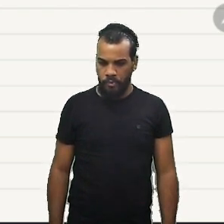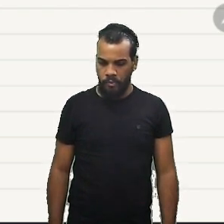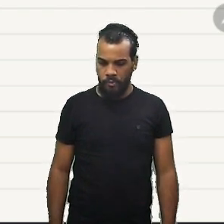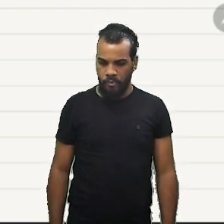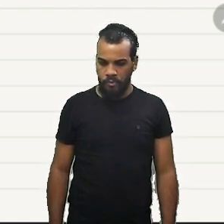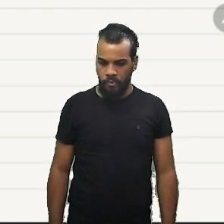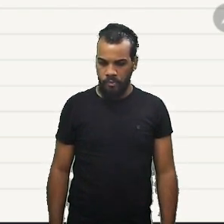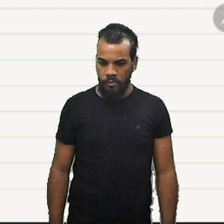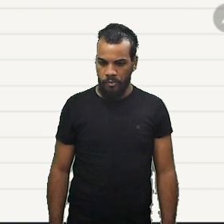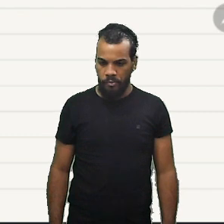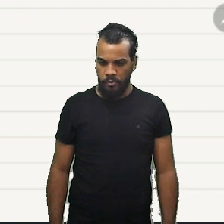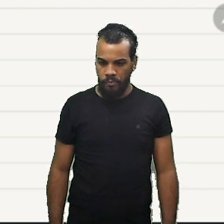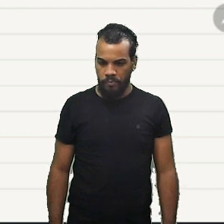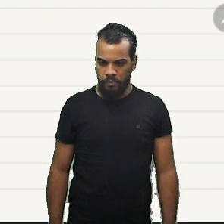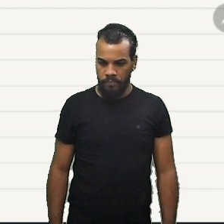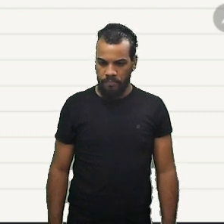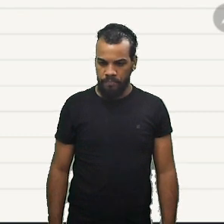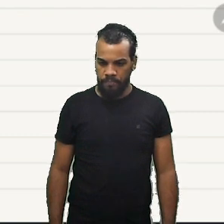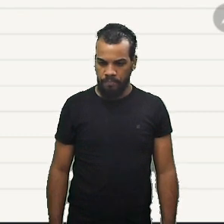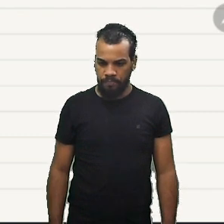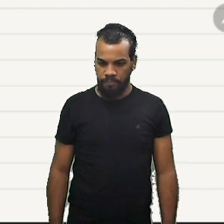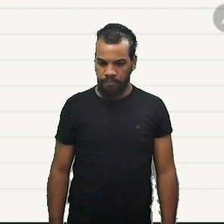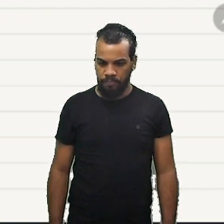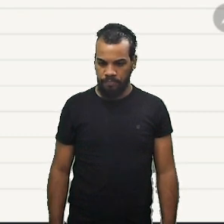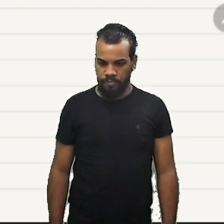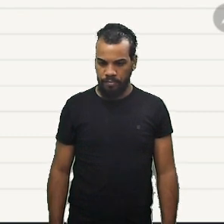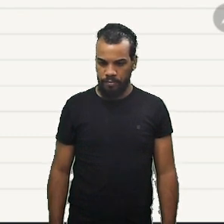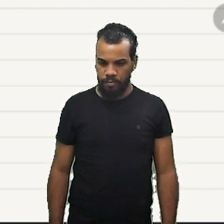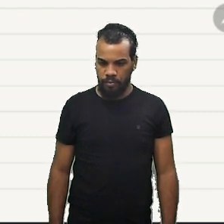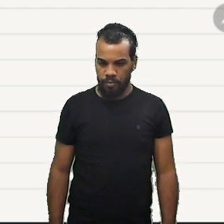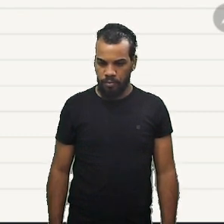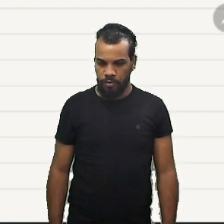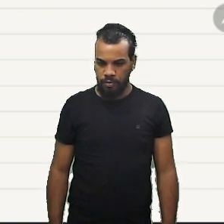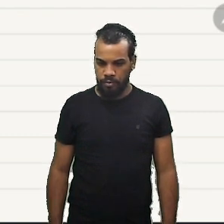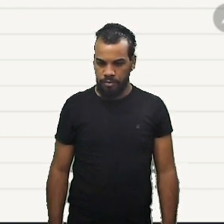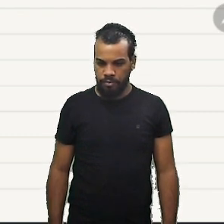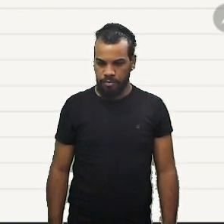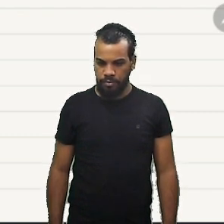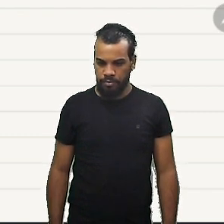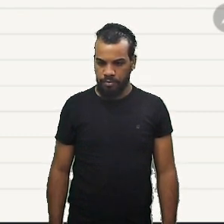químio, ele significa substância.